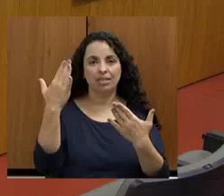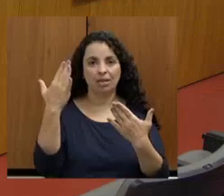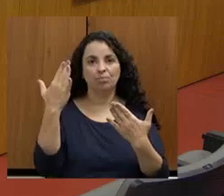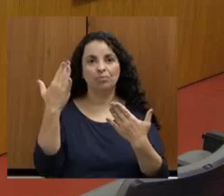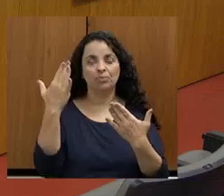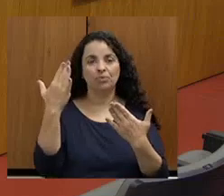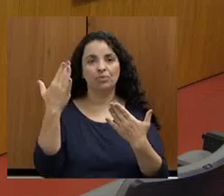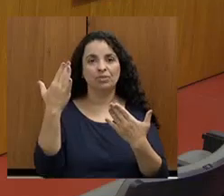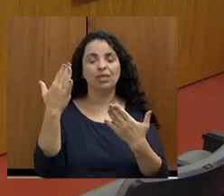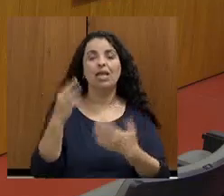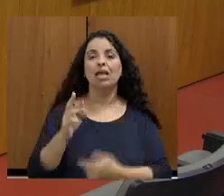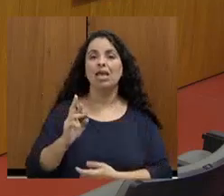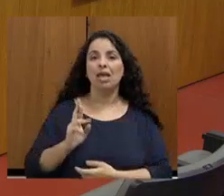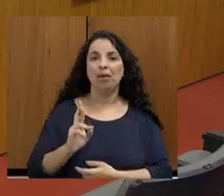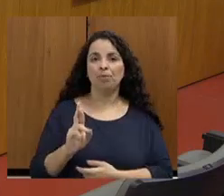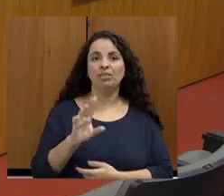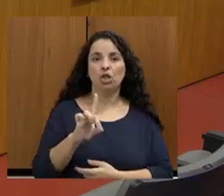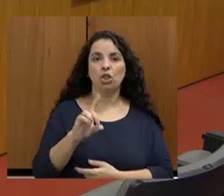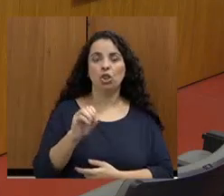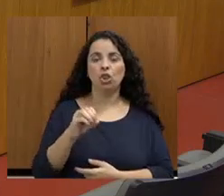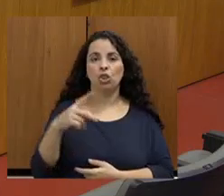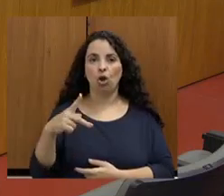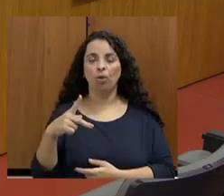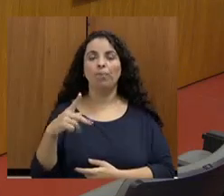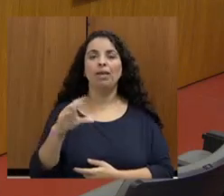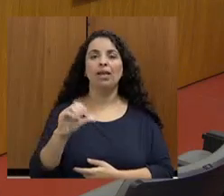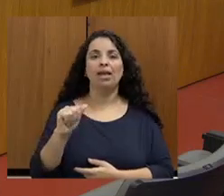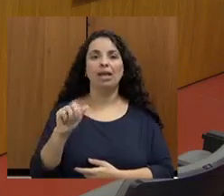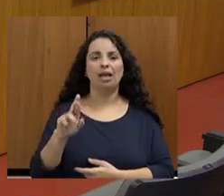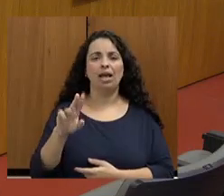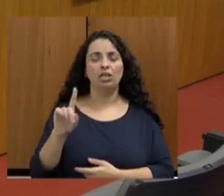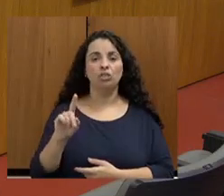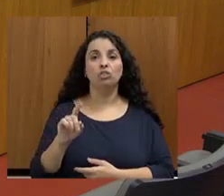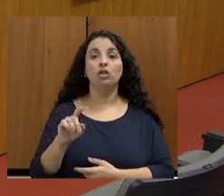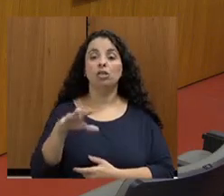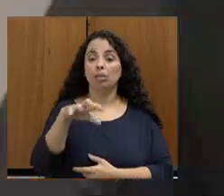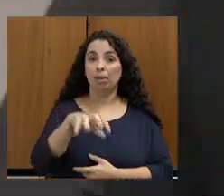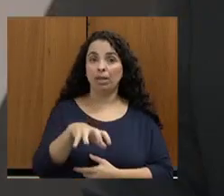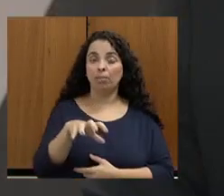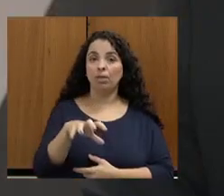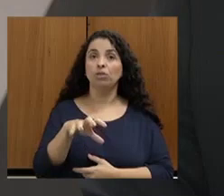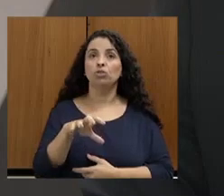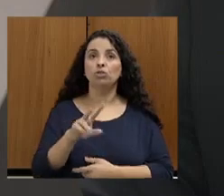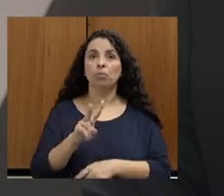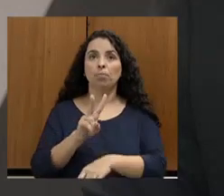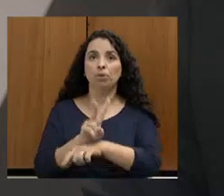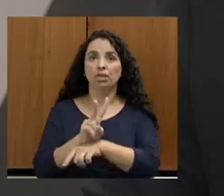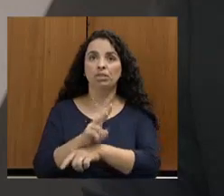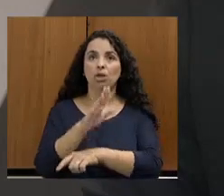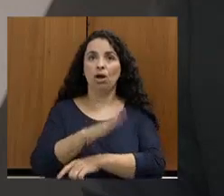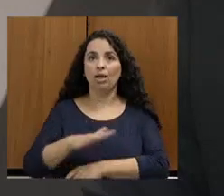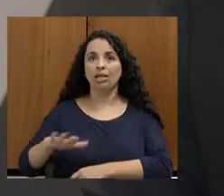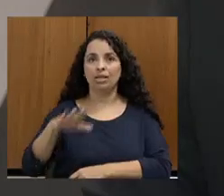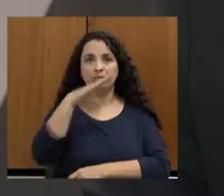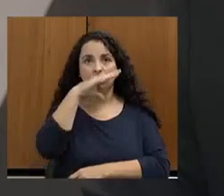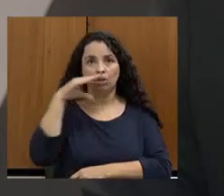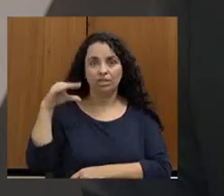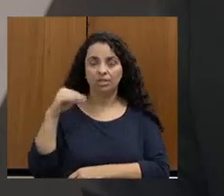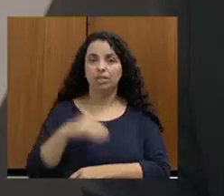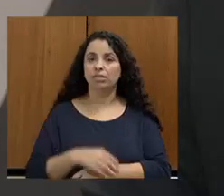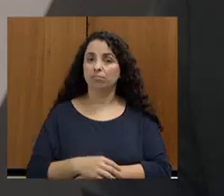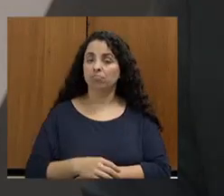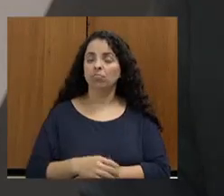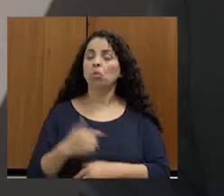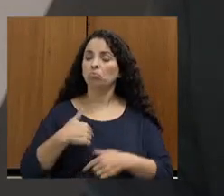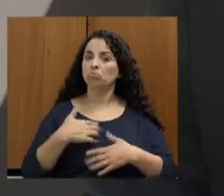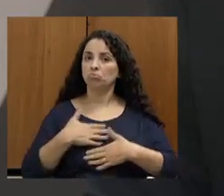da DOPCAD, Divisão de Orientação e Proteção à Criança e Adolescente, o prazer de participar dessa